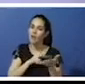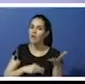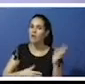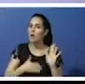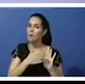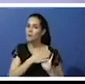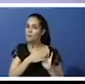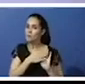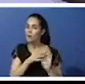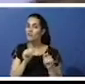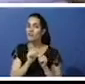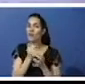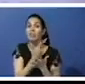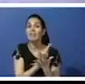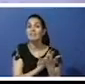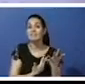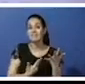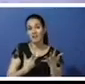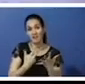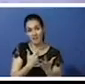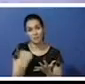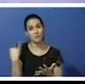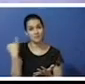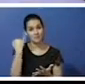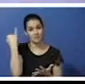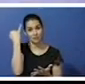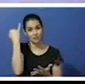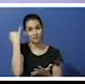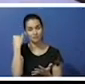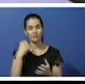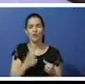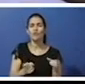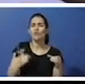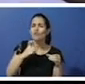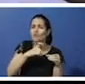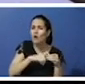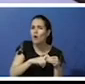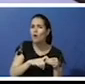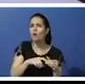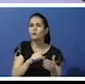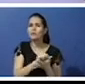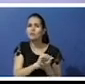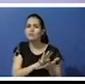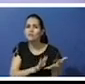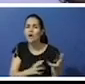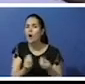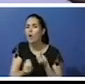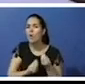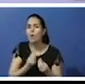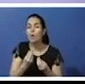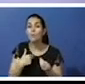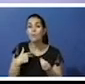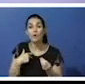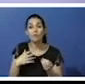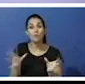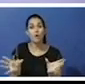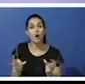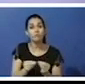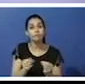e fazer o desenho. Vou voltar no exercício, vou ler como é que eu quero agrupar, tá?